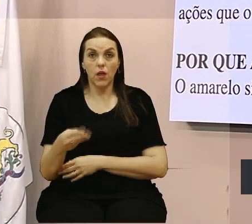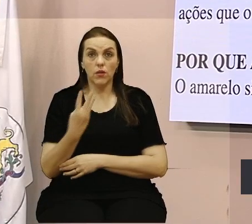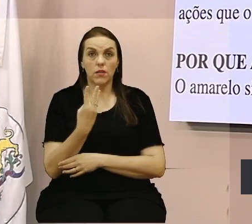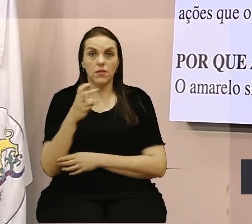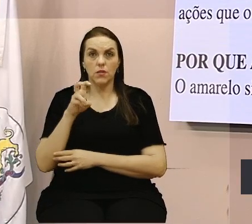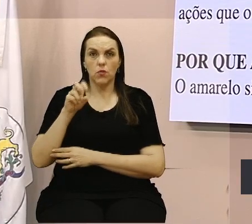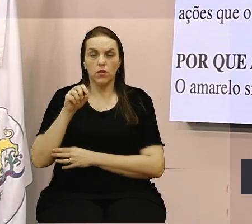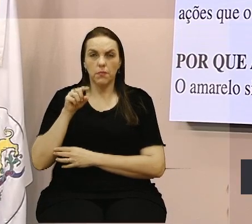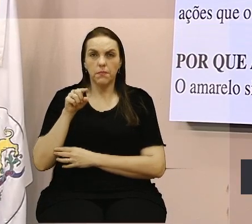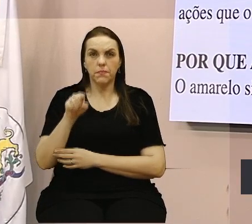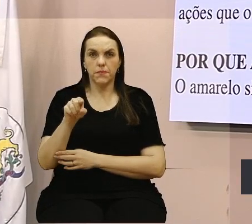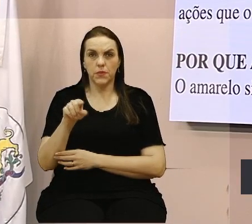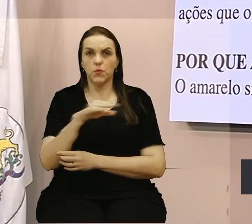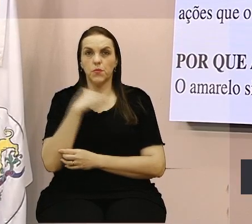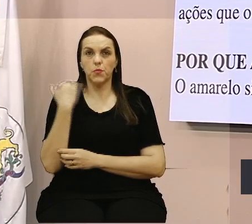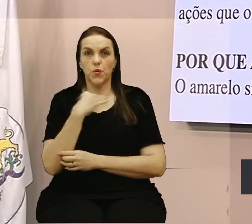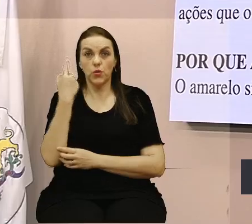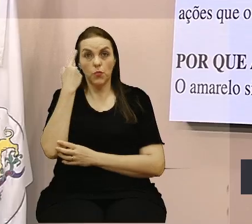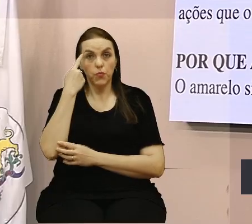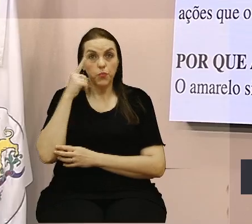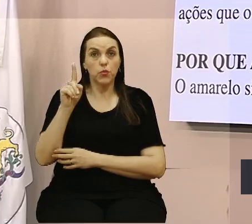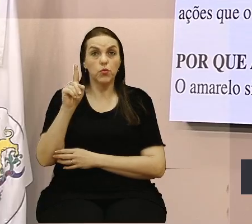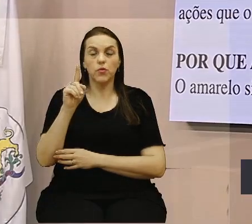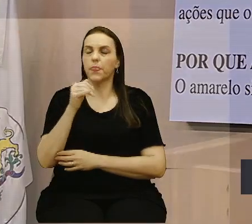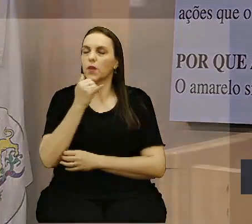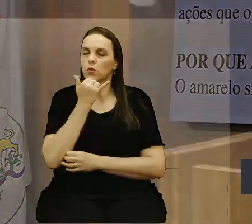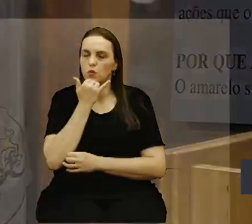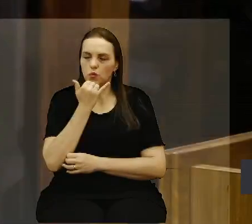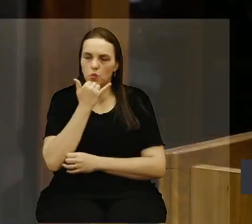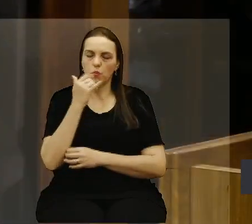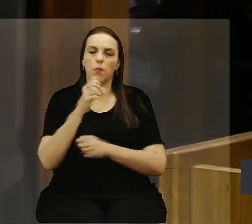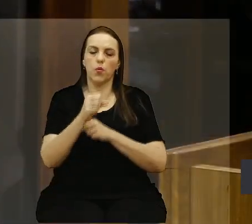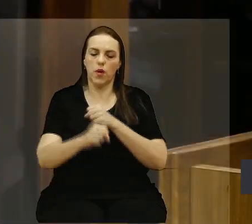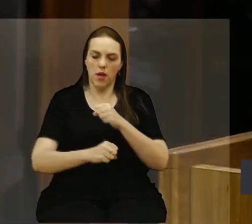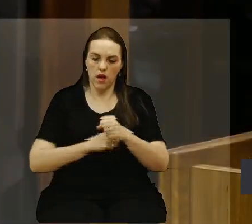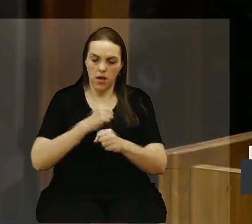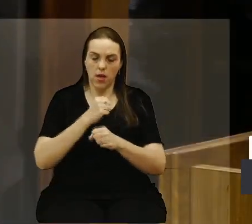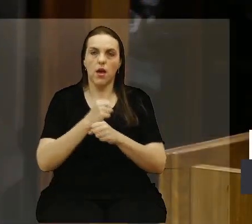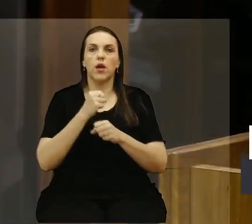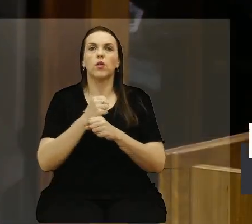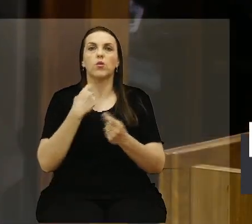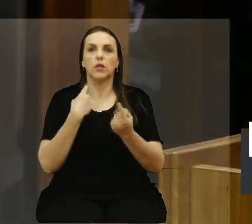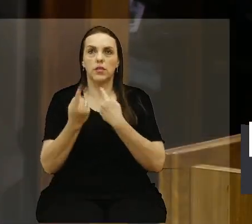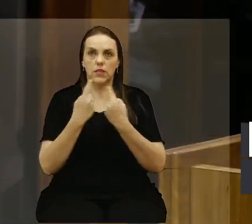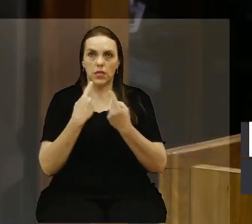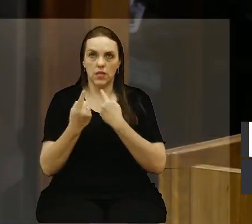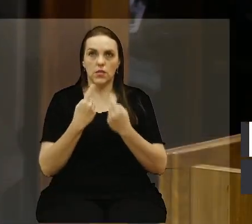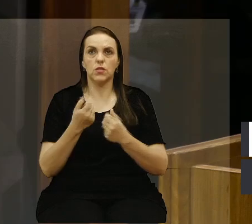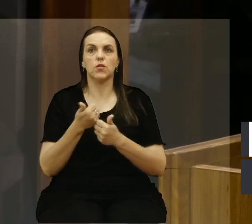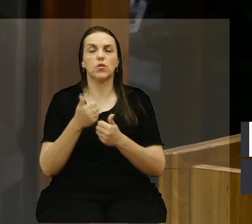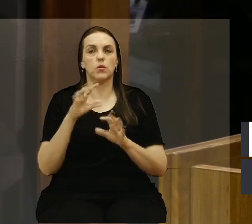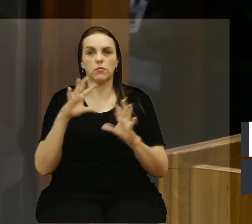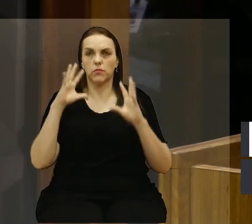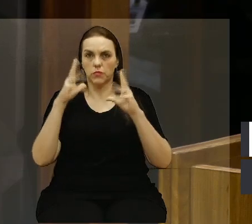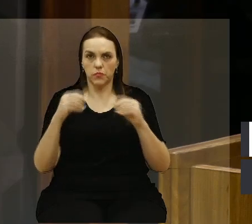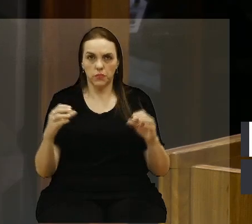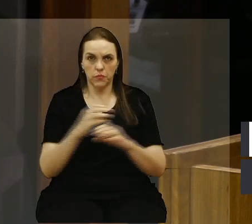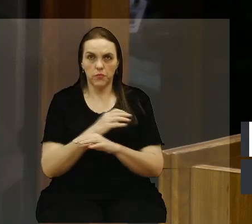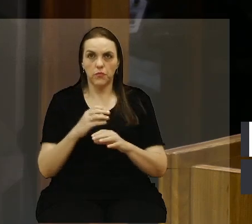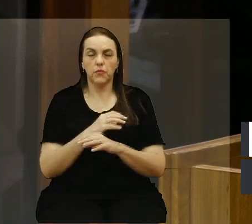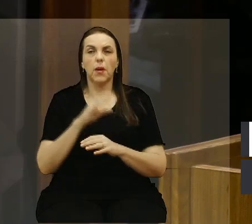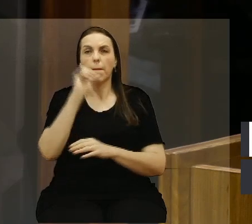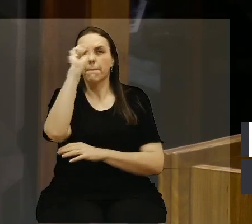1.350.000 mortes por dia, por ano, aliás, melhor dito, né, no trânsito a nível do mundo. O Brasil sempre